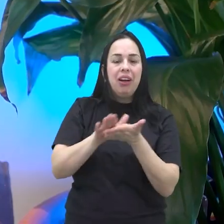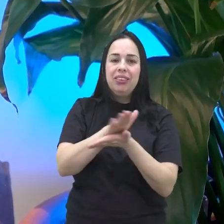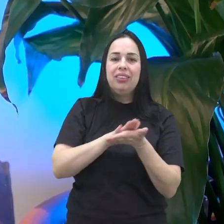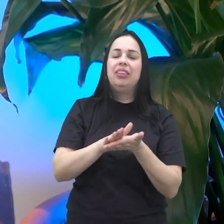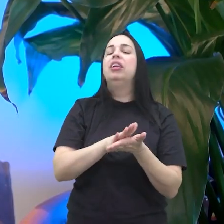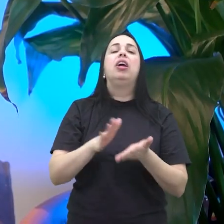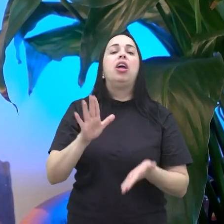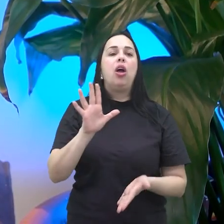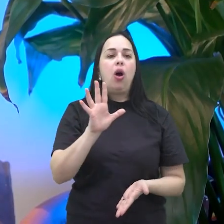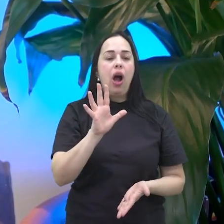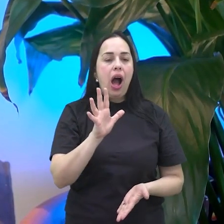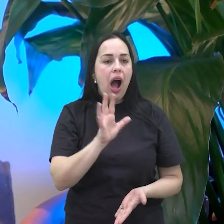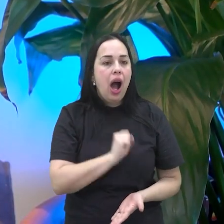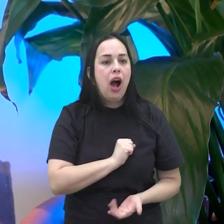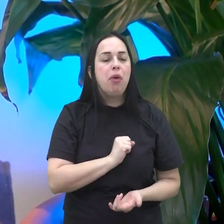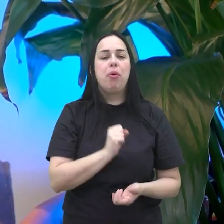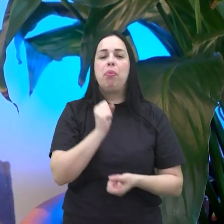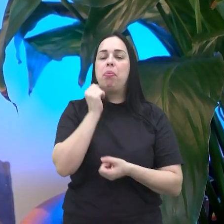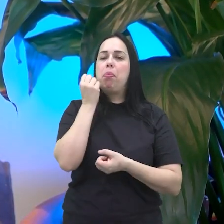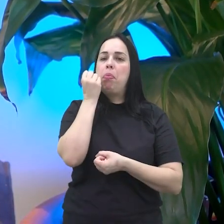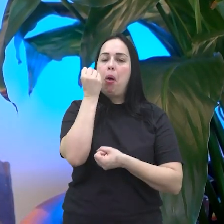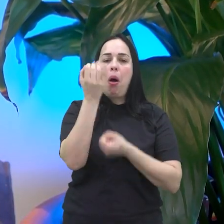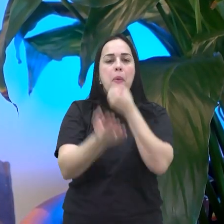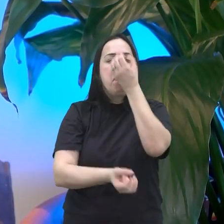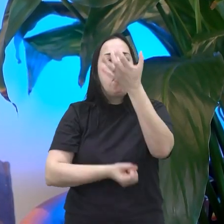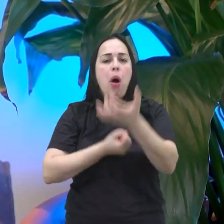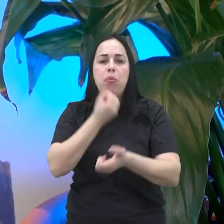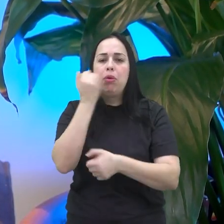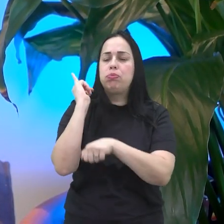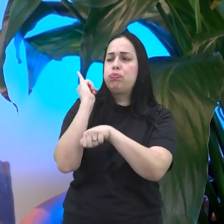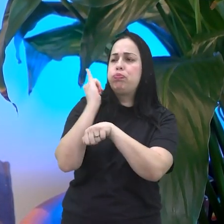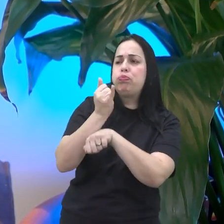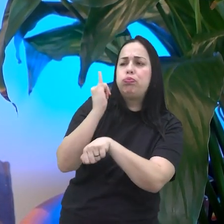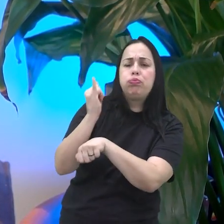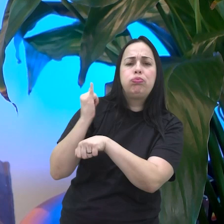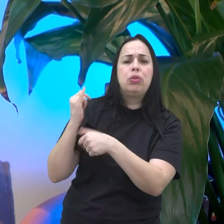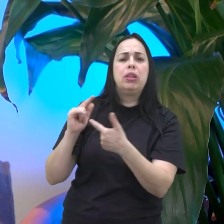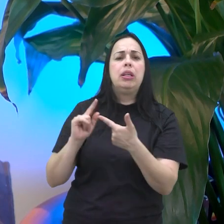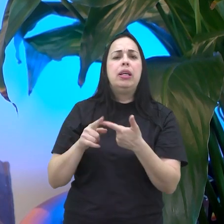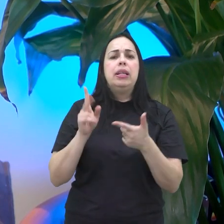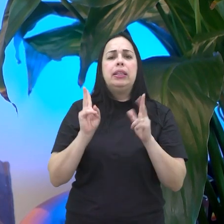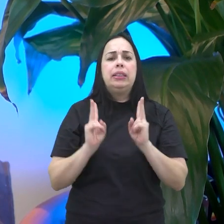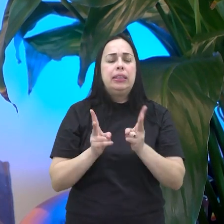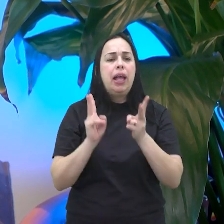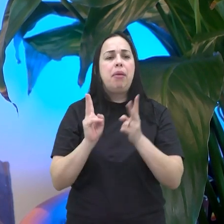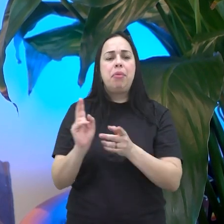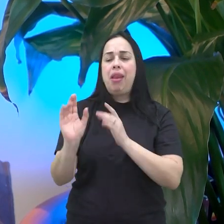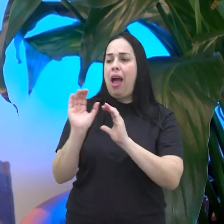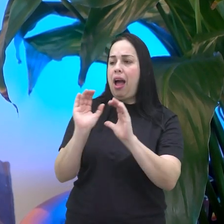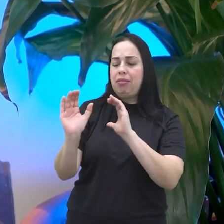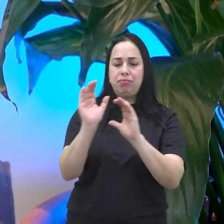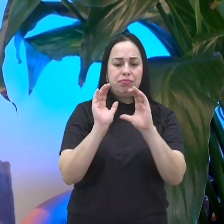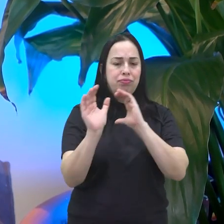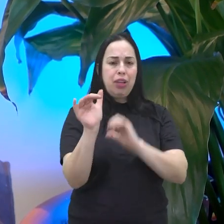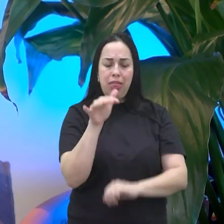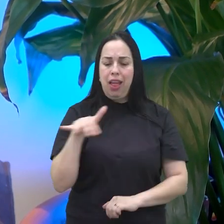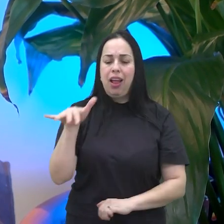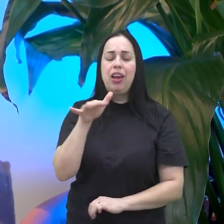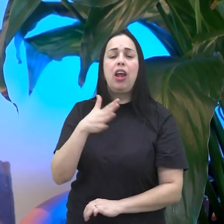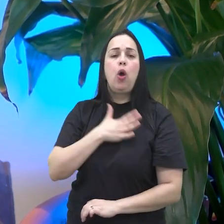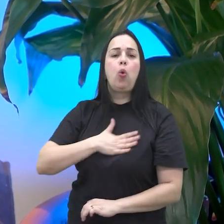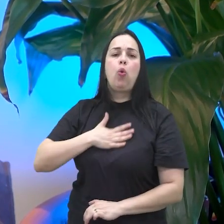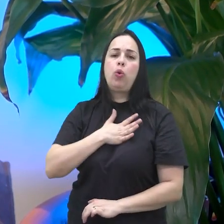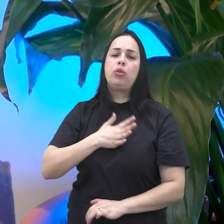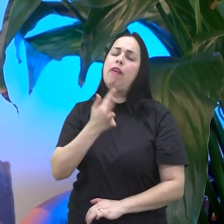Eu amo muito o que eu faço, gosto de contar história, gosto de me comunicar. Eu sempre me identifiquei muito com a área da